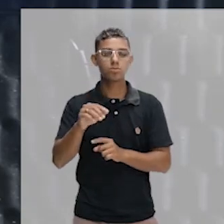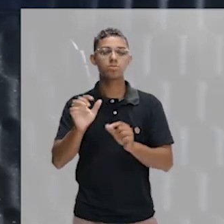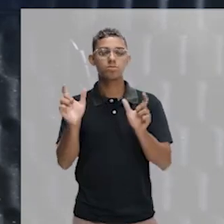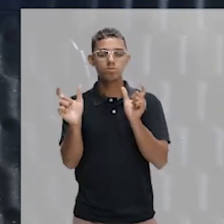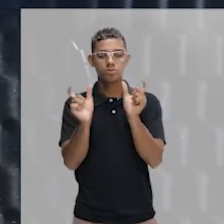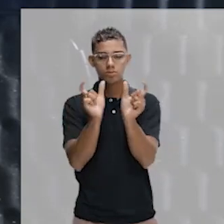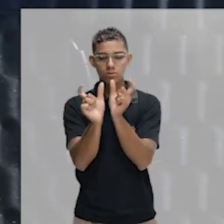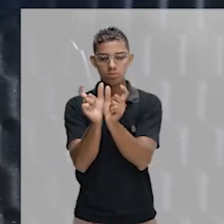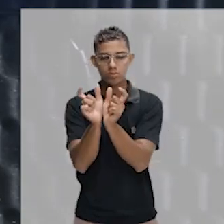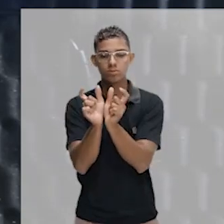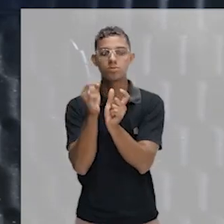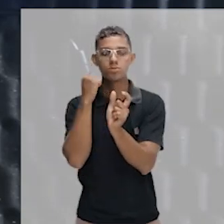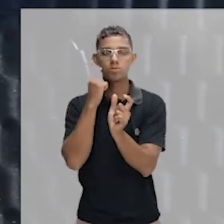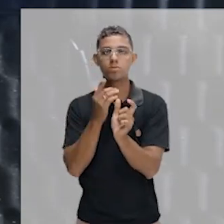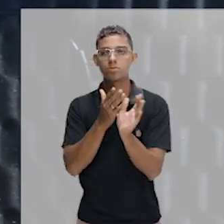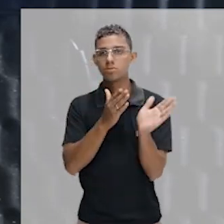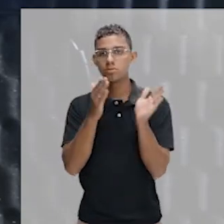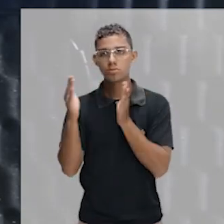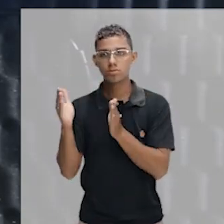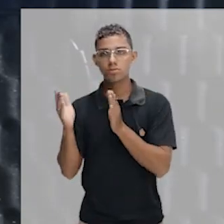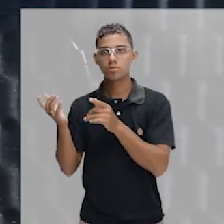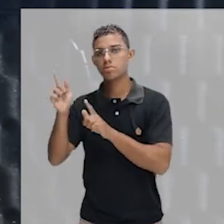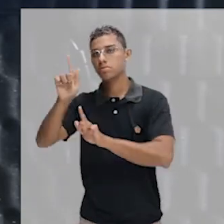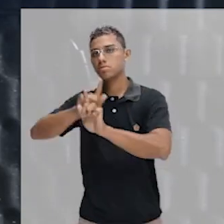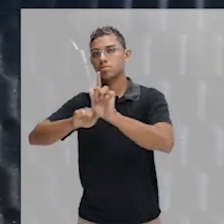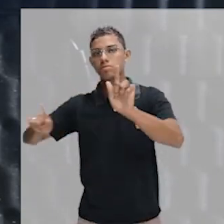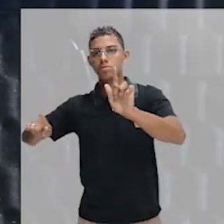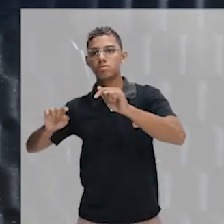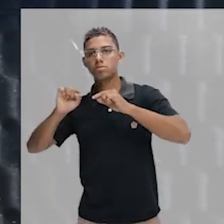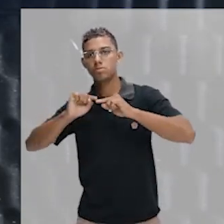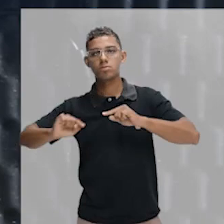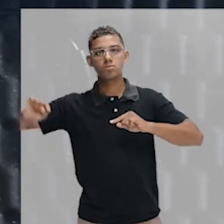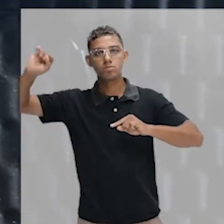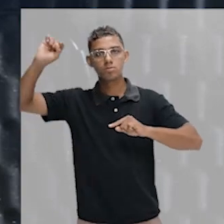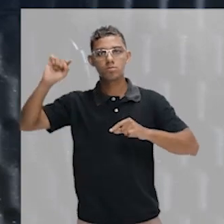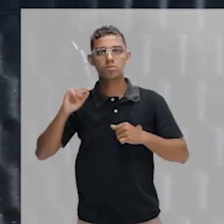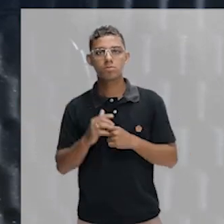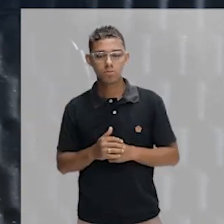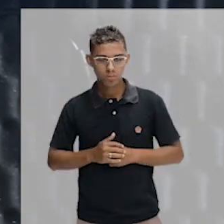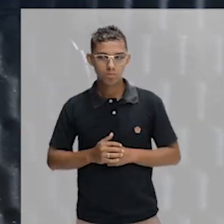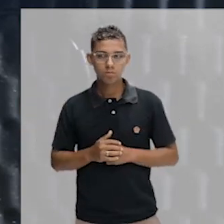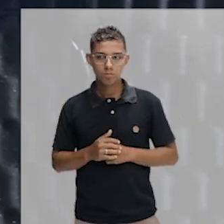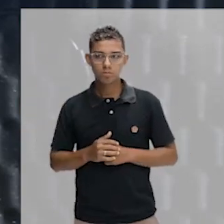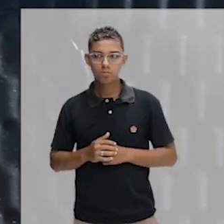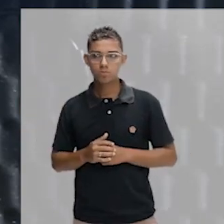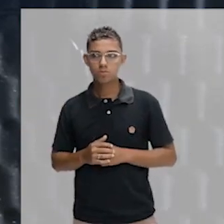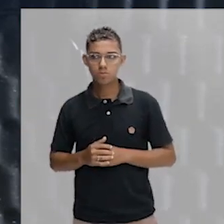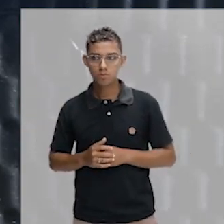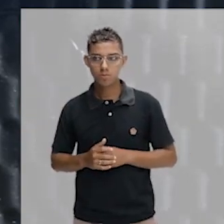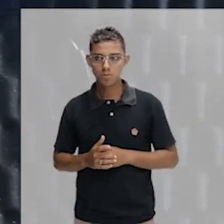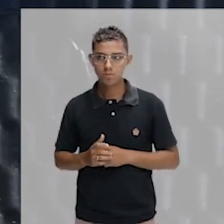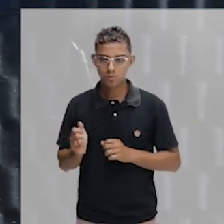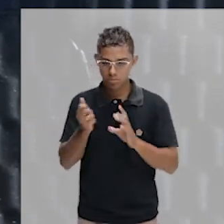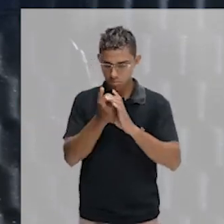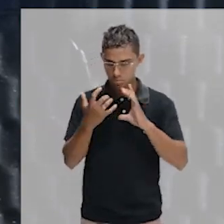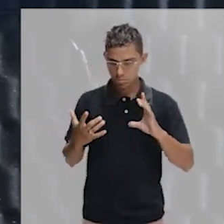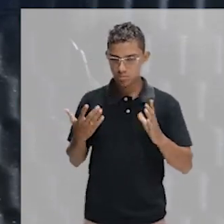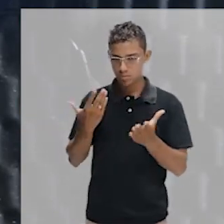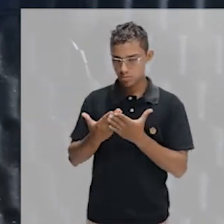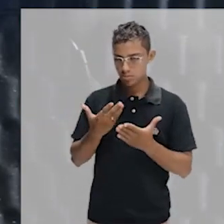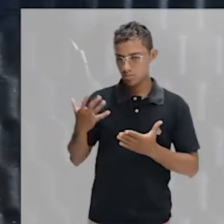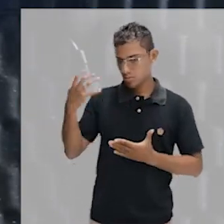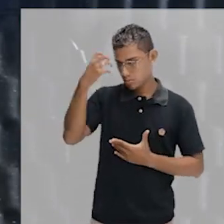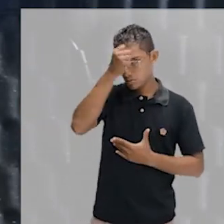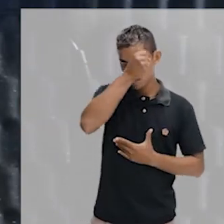os pares ordenados e lá no final eu coloco esses pontos no plano cartesiano e construa a curva característica que nós acabamos